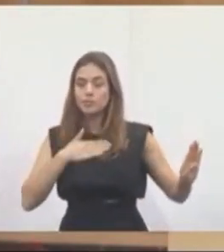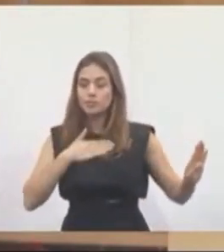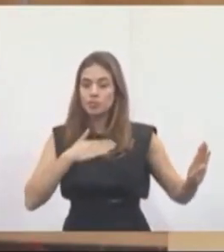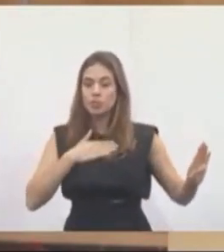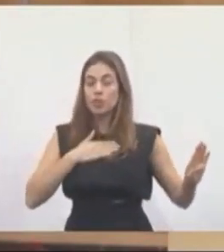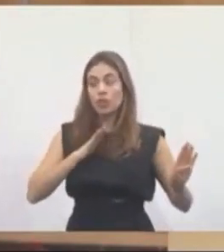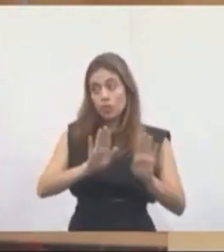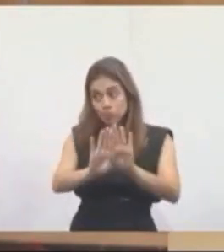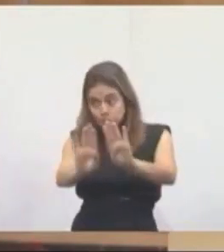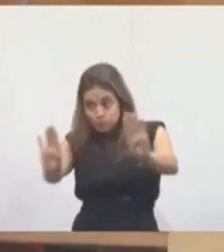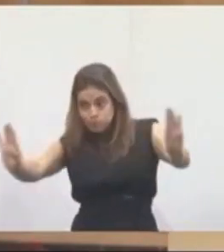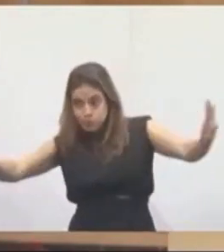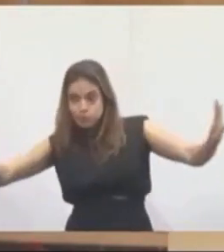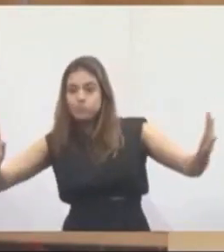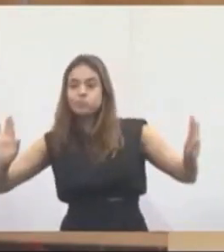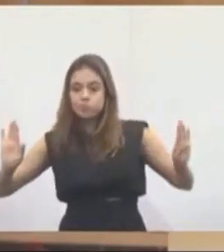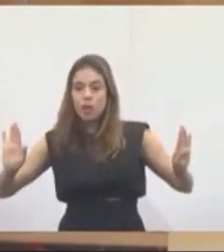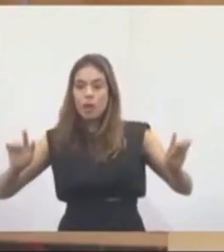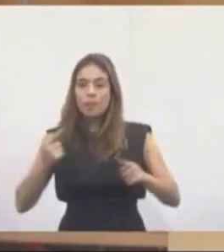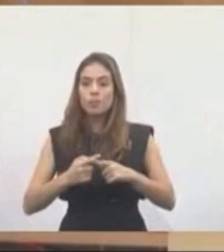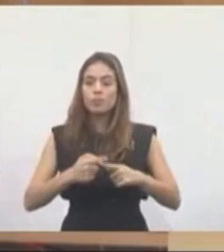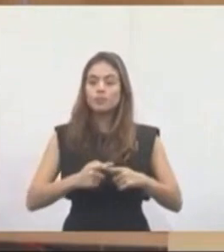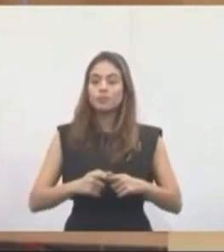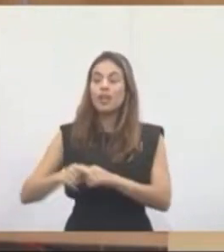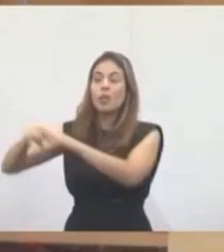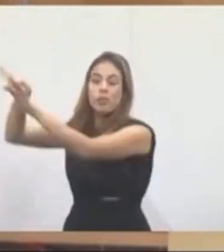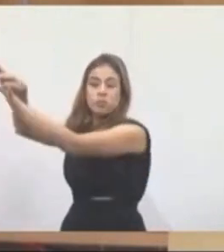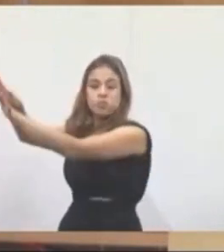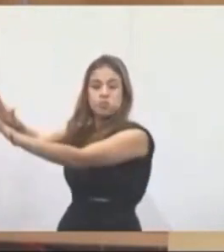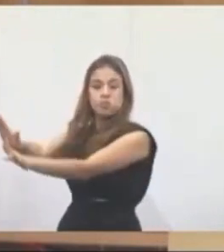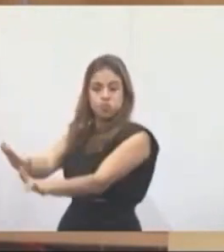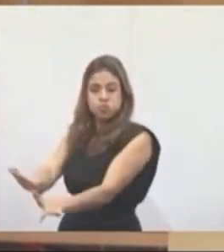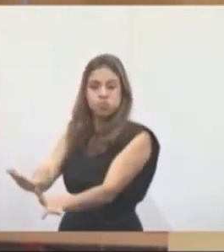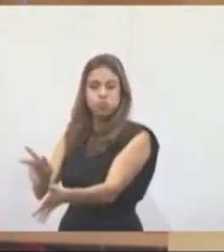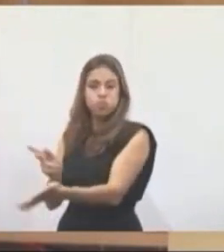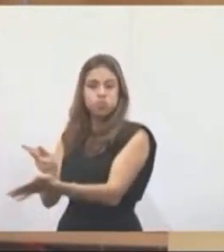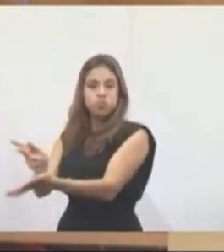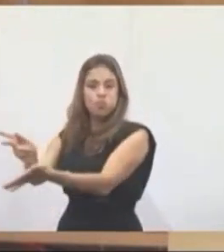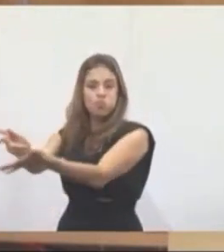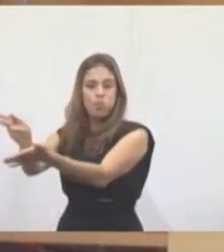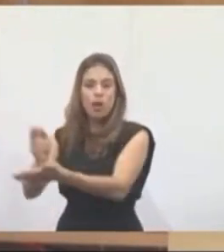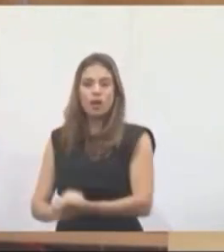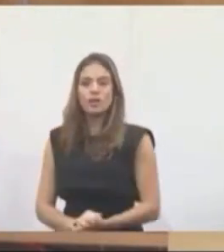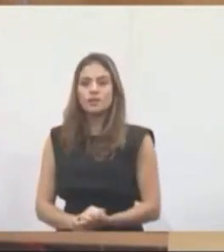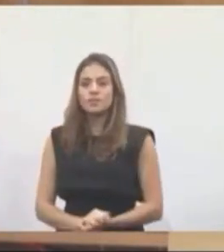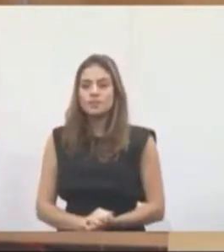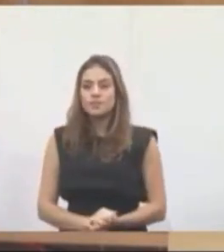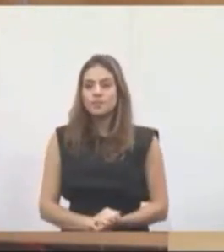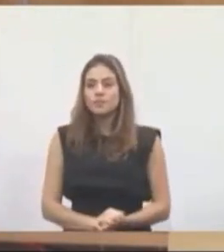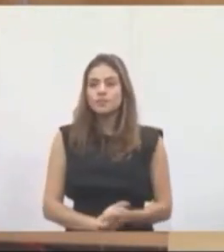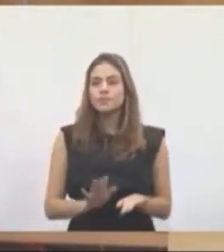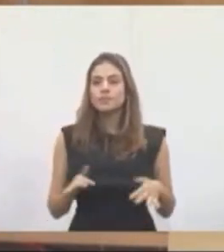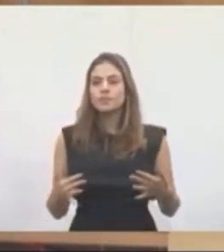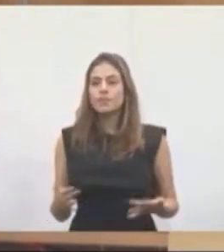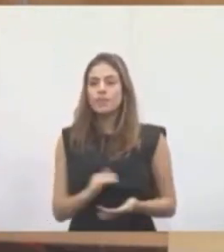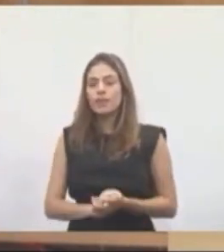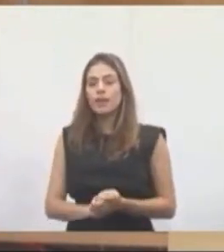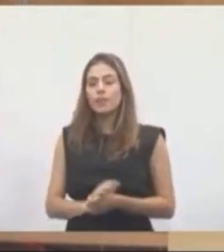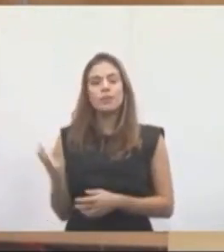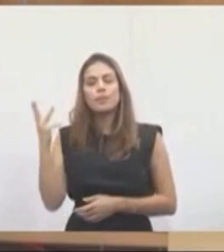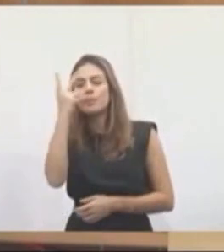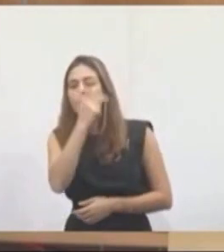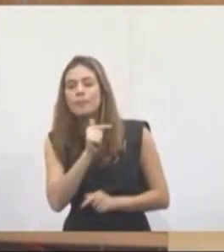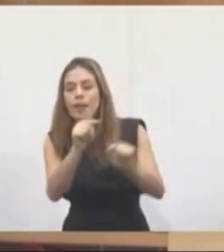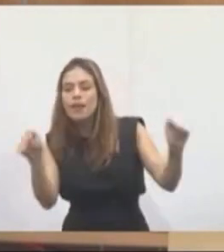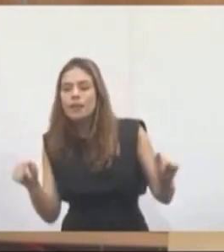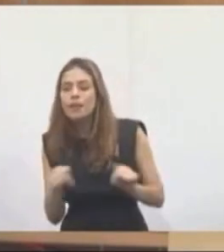minha que fosse colocado o gabião, porque o desmoronamento do banco era constante, tá? E saiu aquele belo